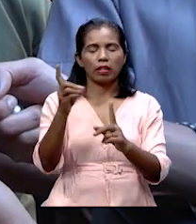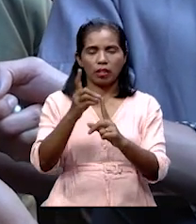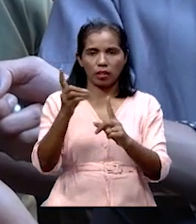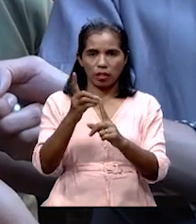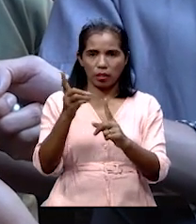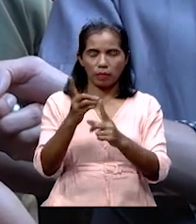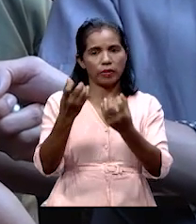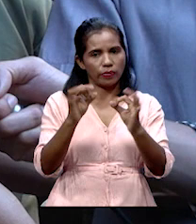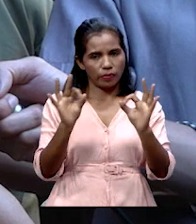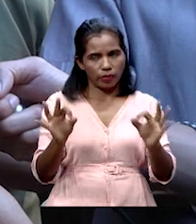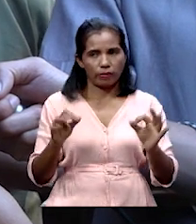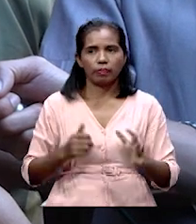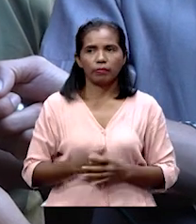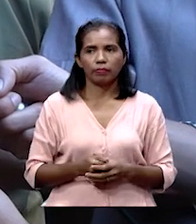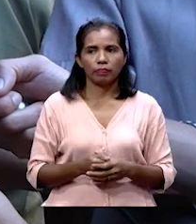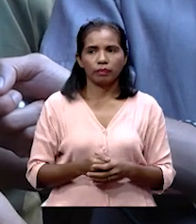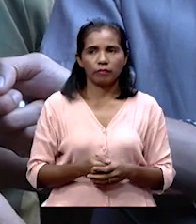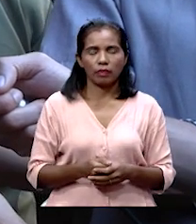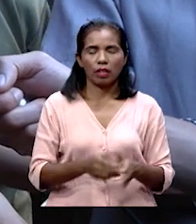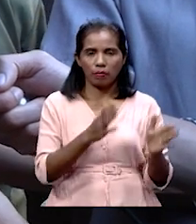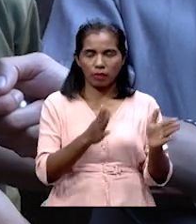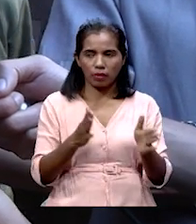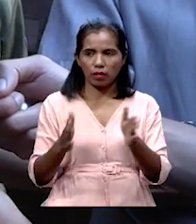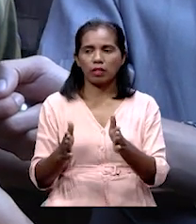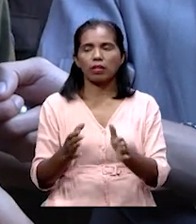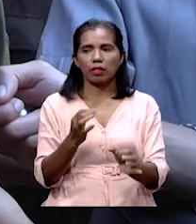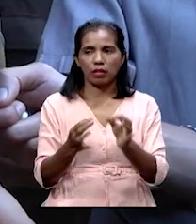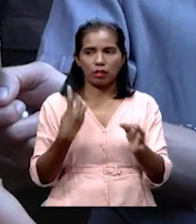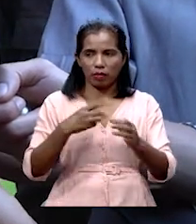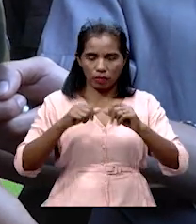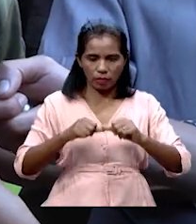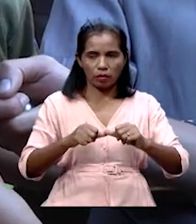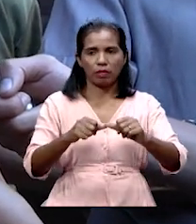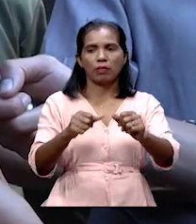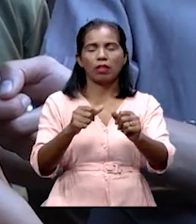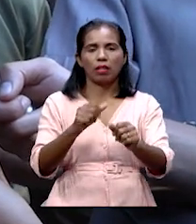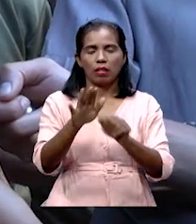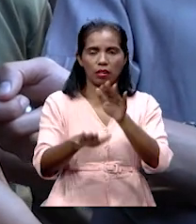out, FEFO. Né kata proceso né quando será ita continua la atir ida né.